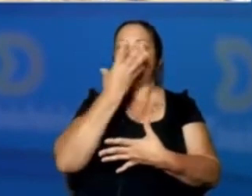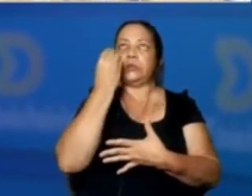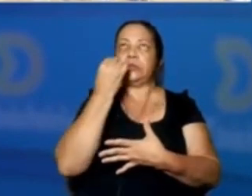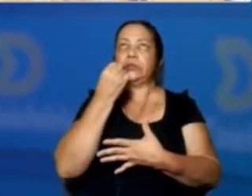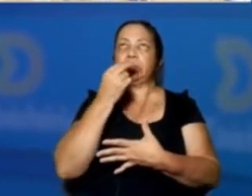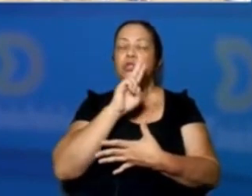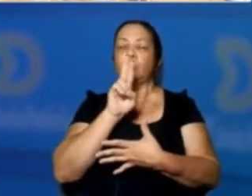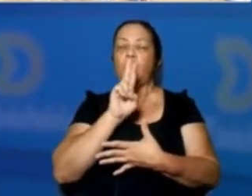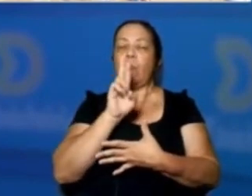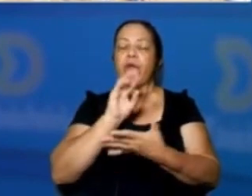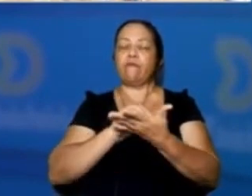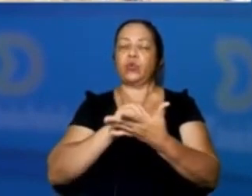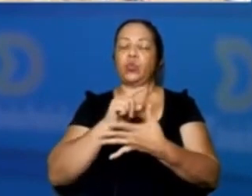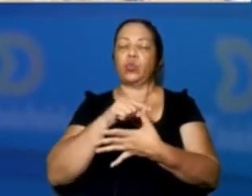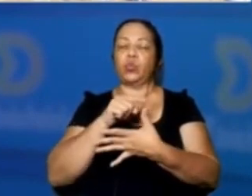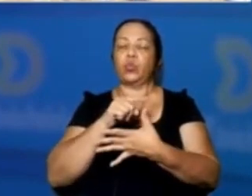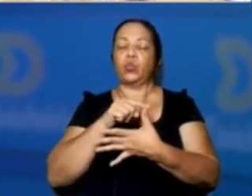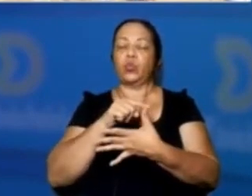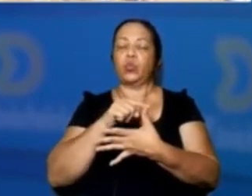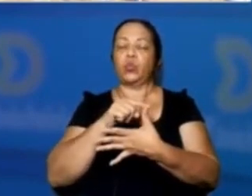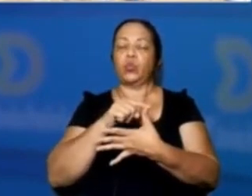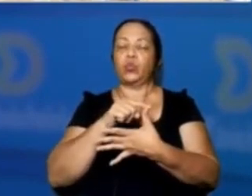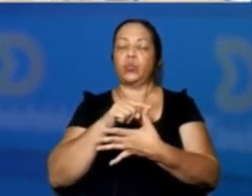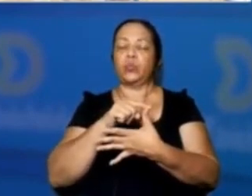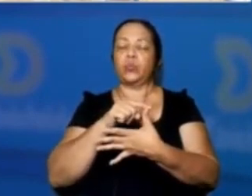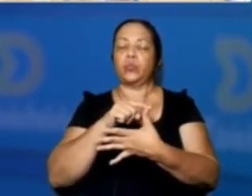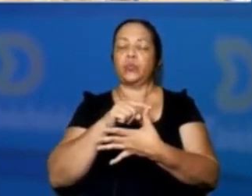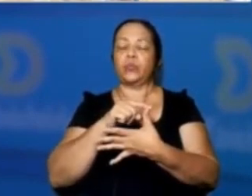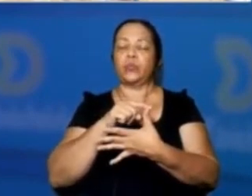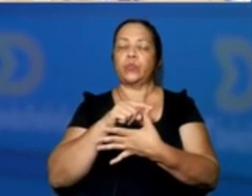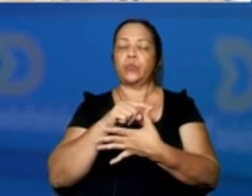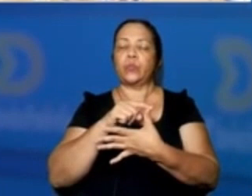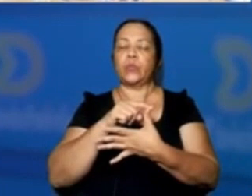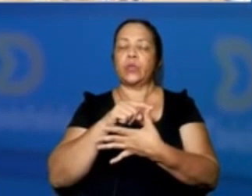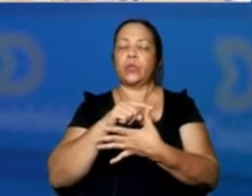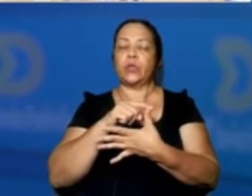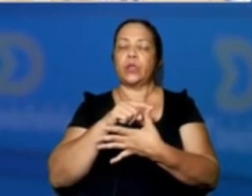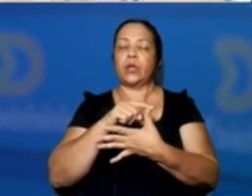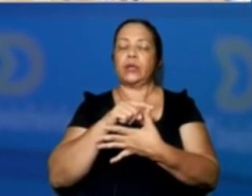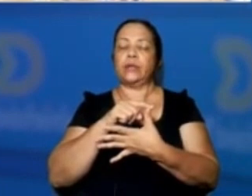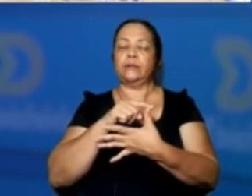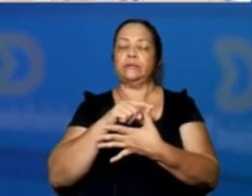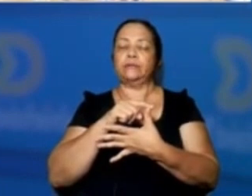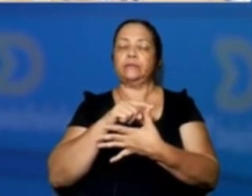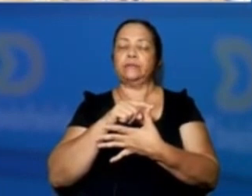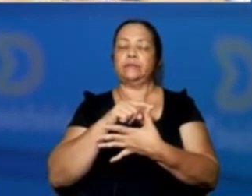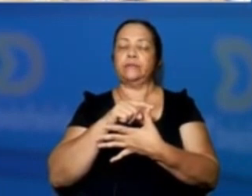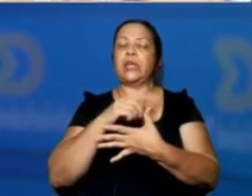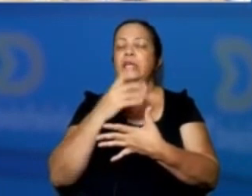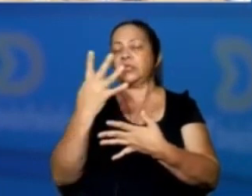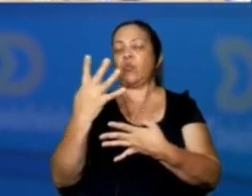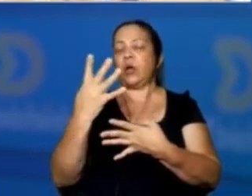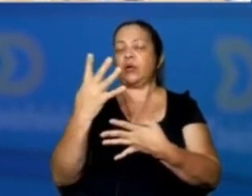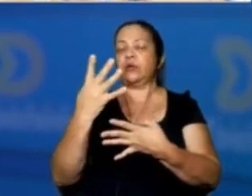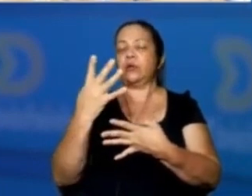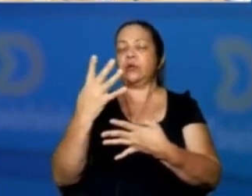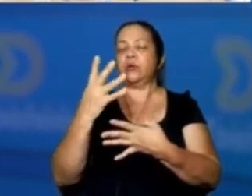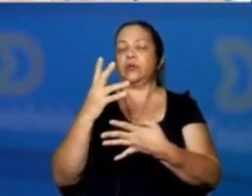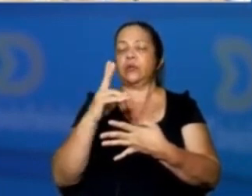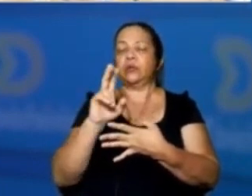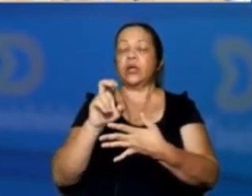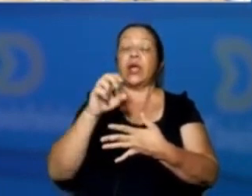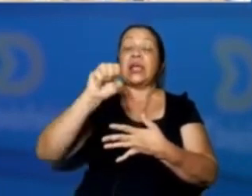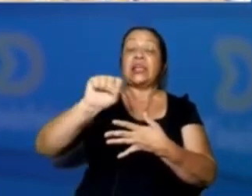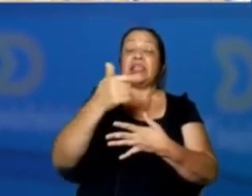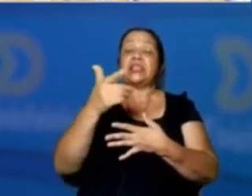Descoberto, Corumbá... Não, Descoberto, Corumbá, São Bartolomeu, Paranoá. São 5... E São Marcos.